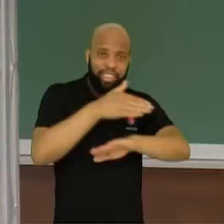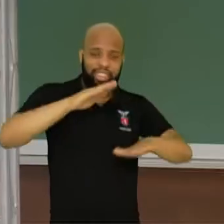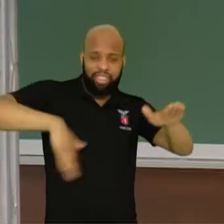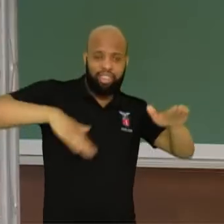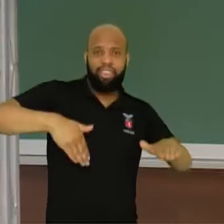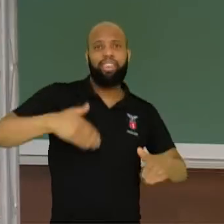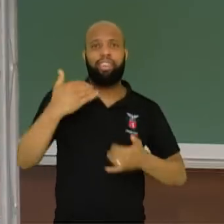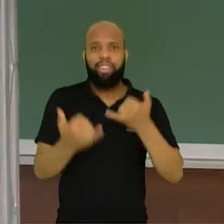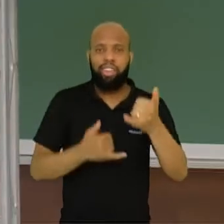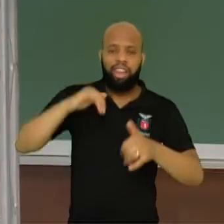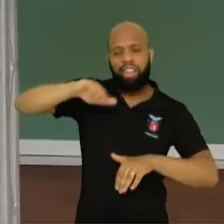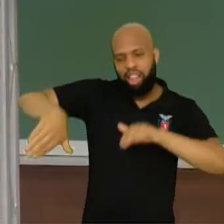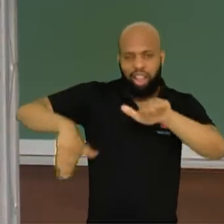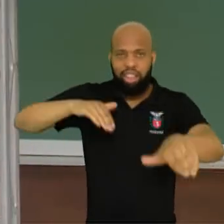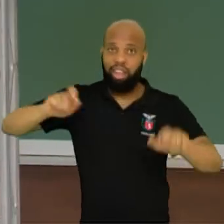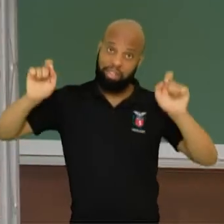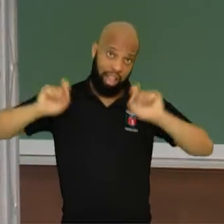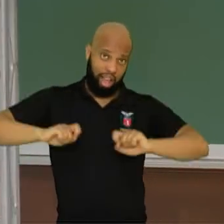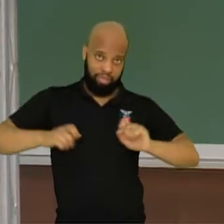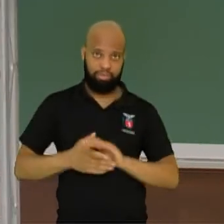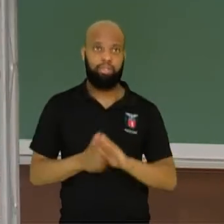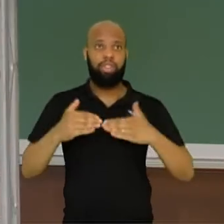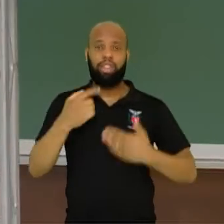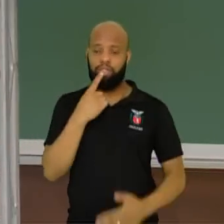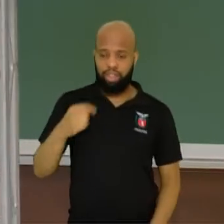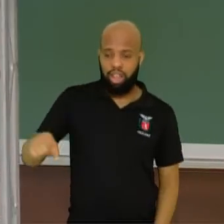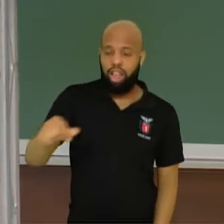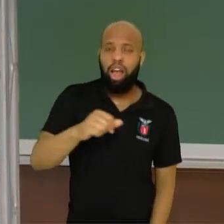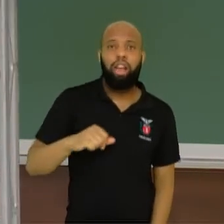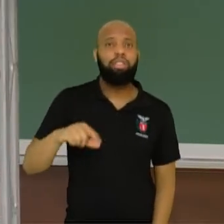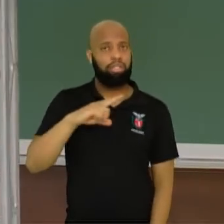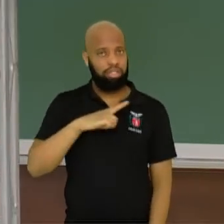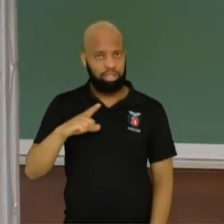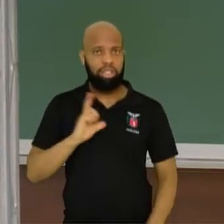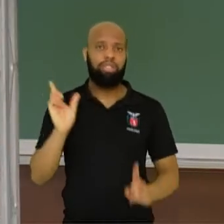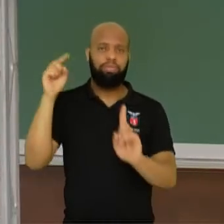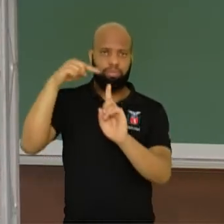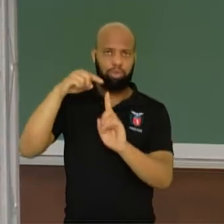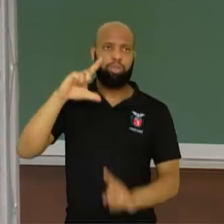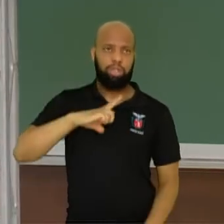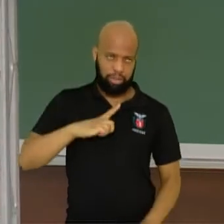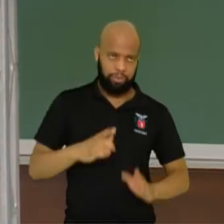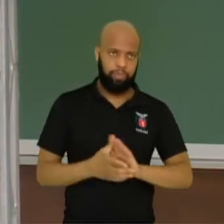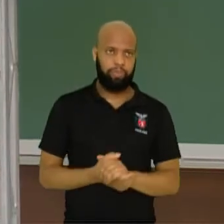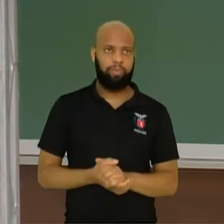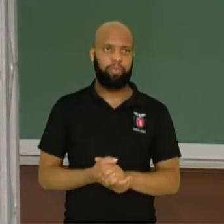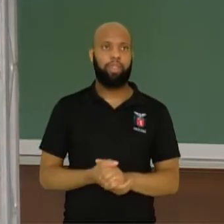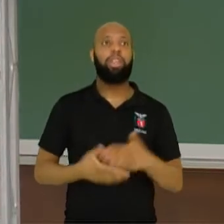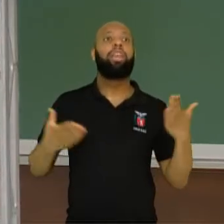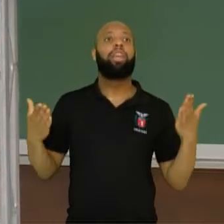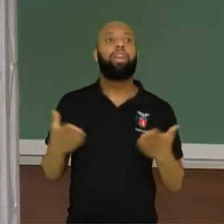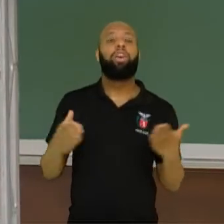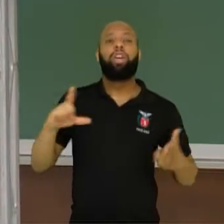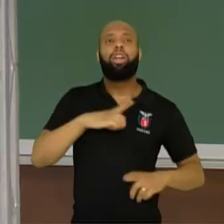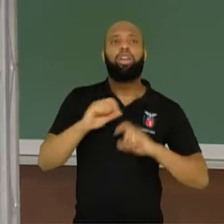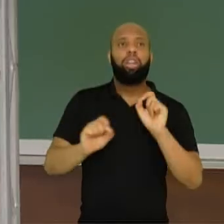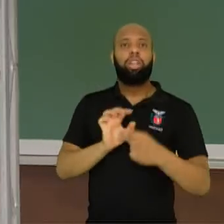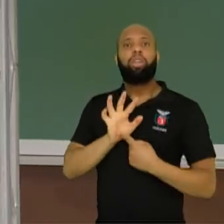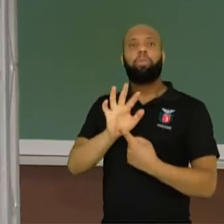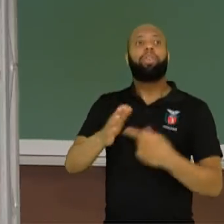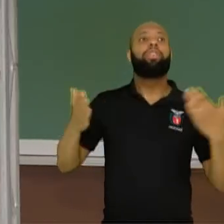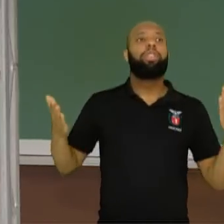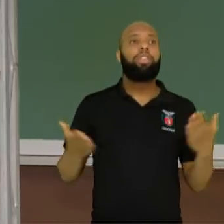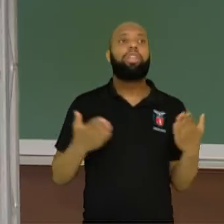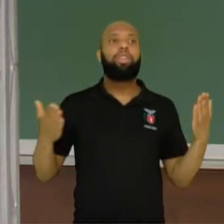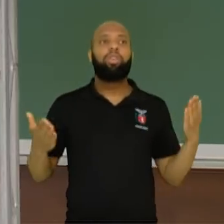uma concentração, uma quantidade de sais bem menor, por isso ela é considerada doce. Se a gente observar ali no gráfico,